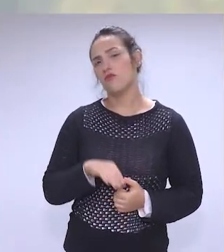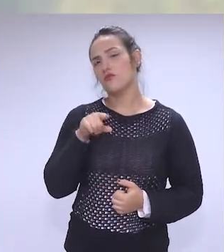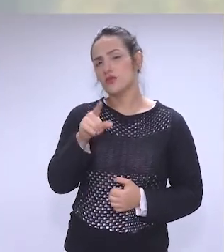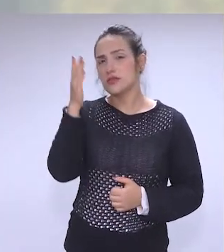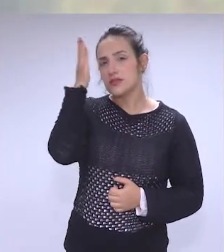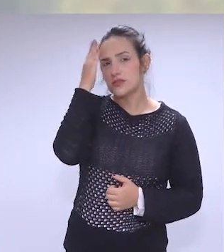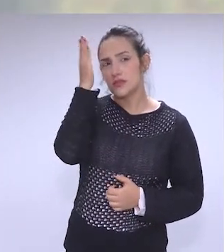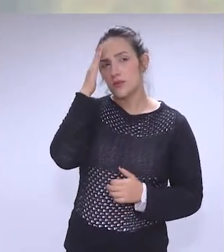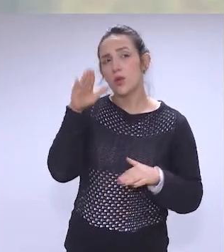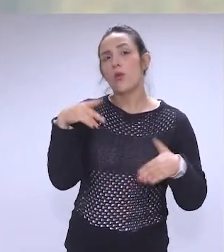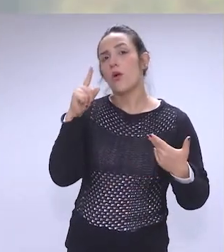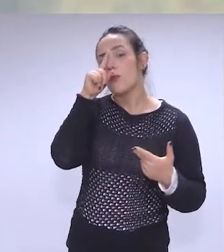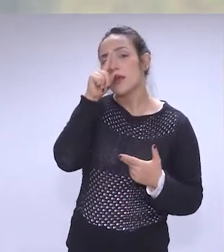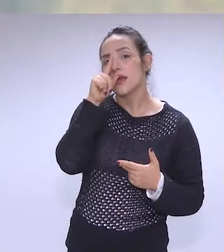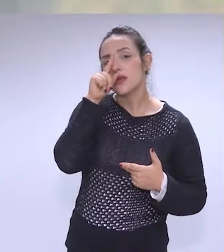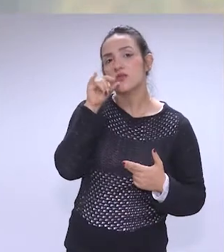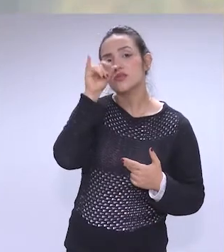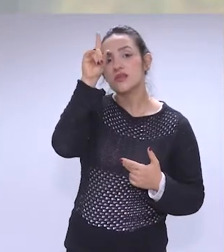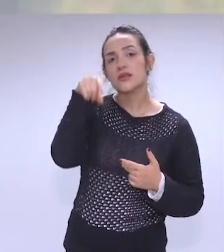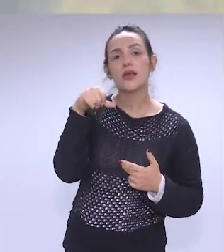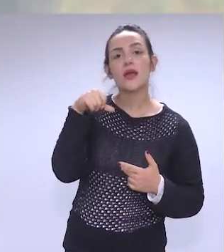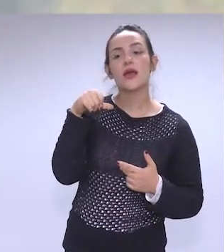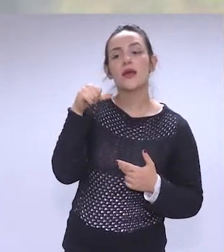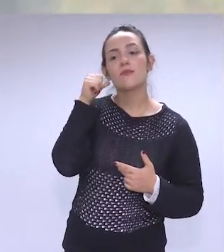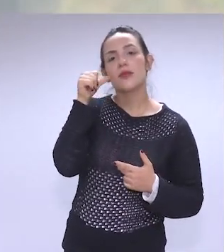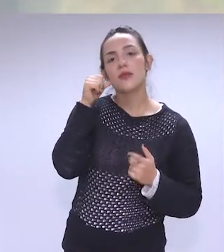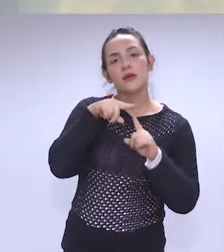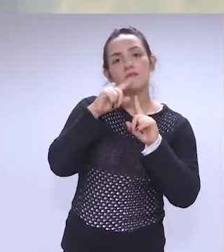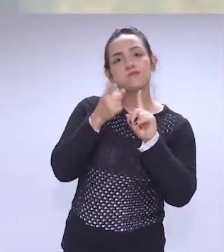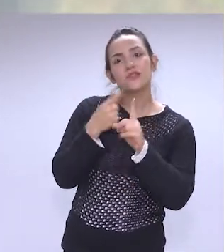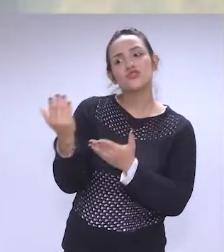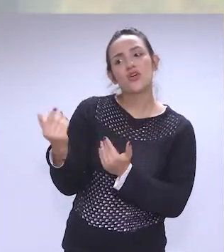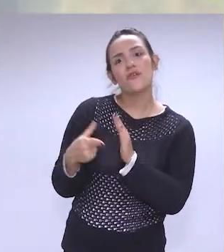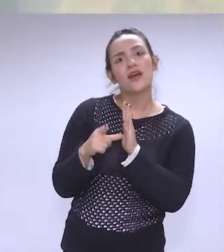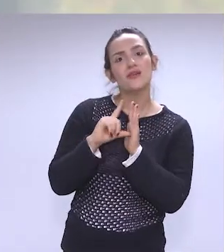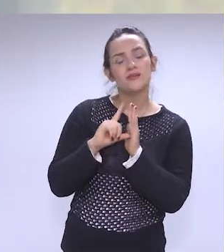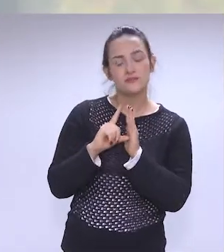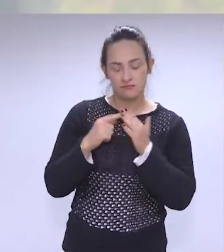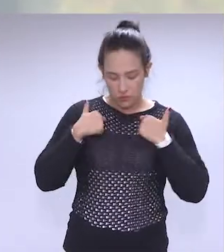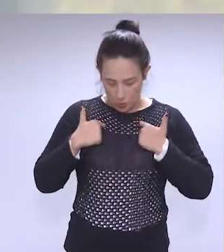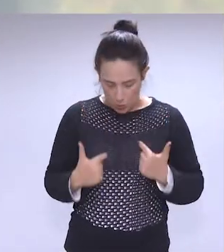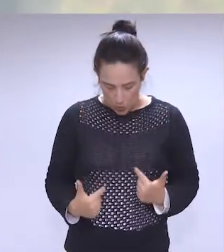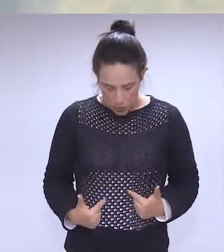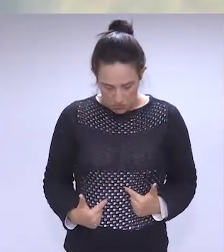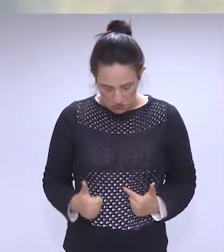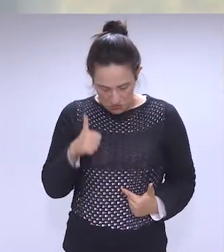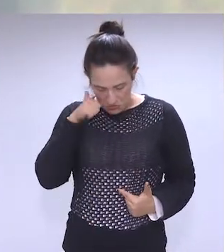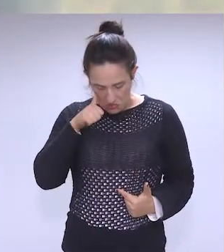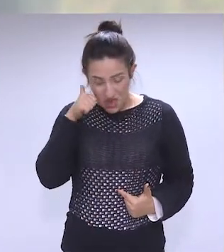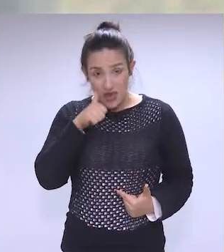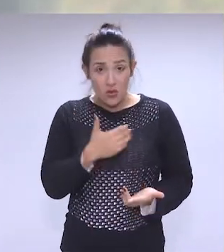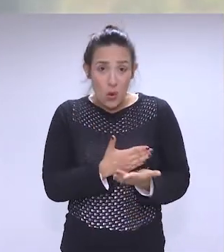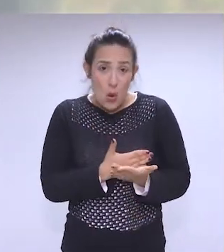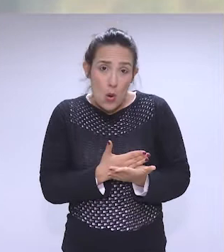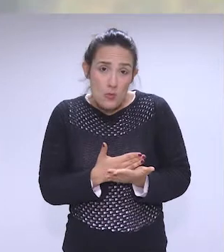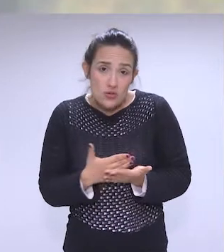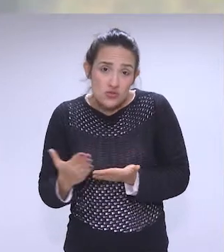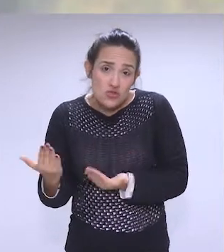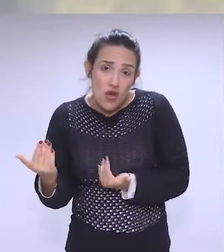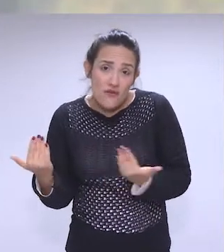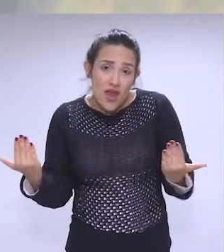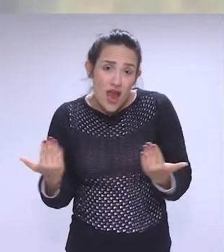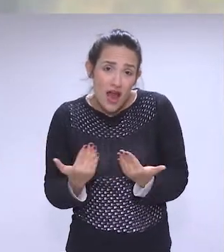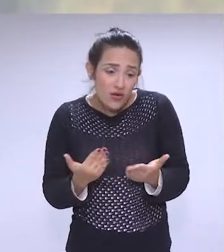Você sabe quais são os riscos de uma gravidez precoce? O corpo de uma menina que acabou de entrar